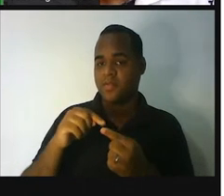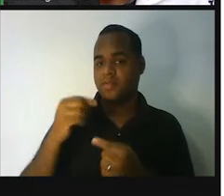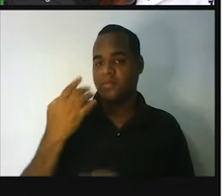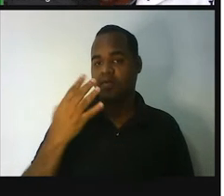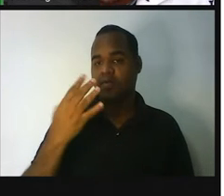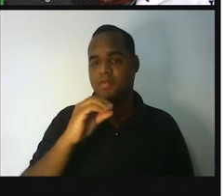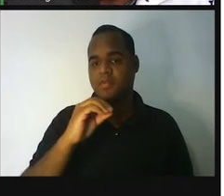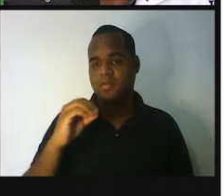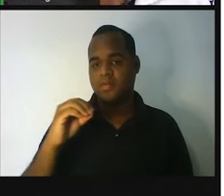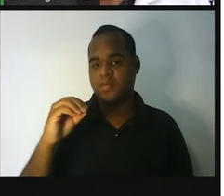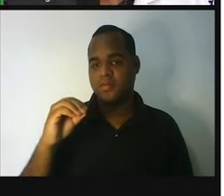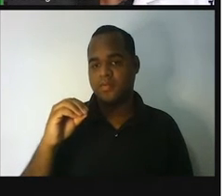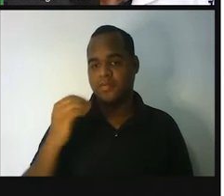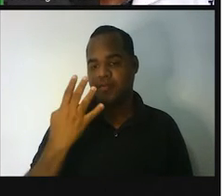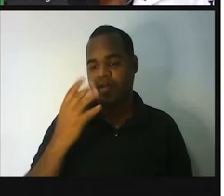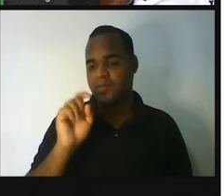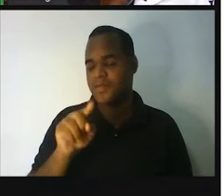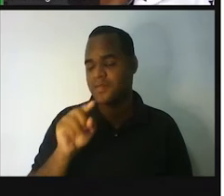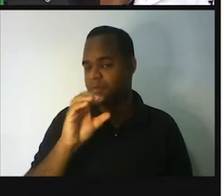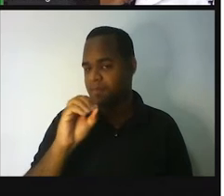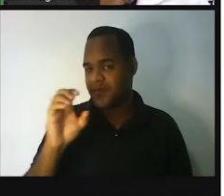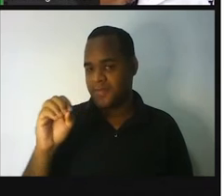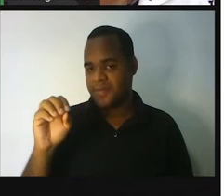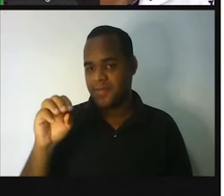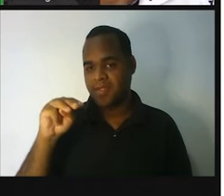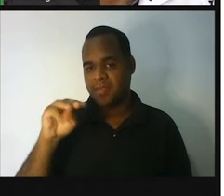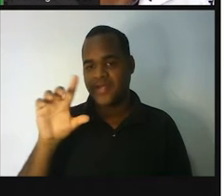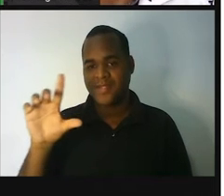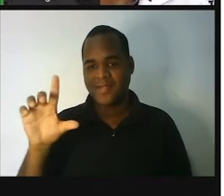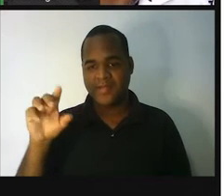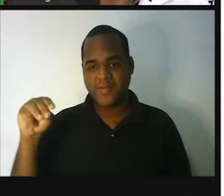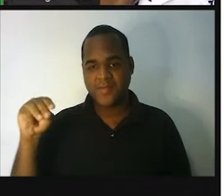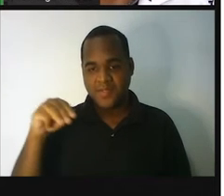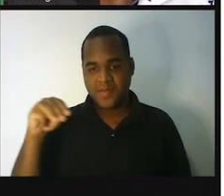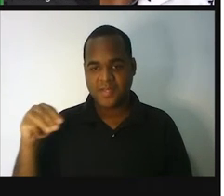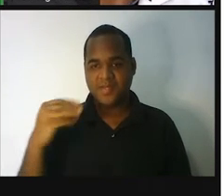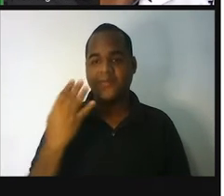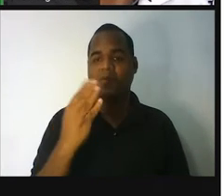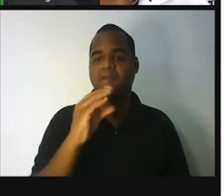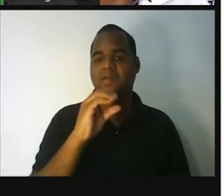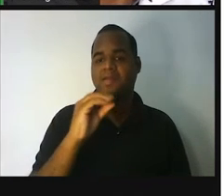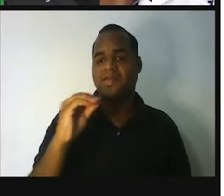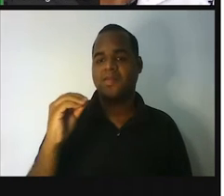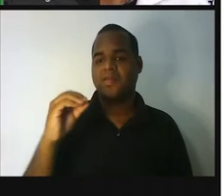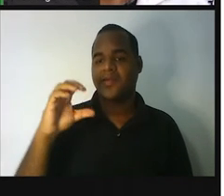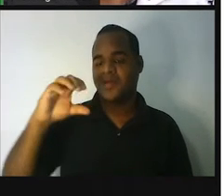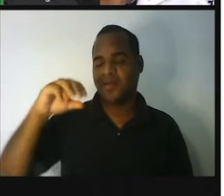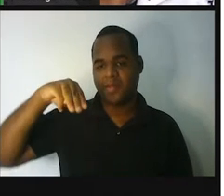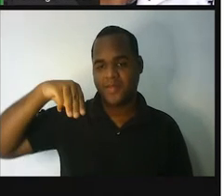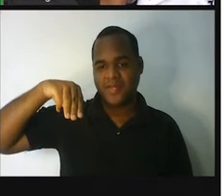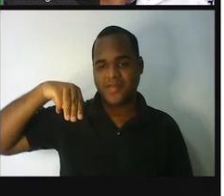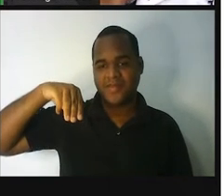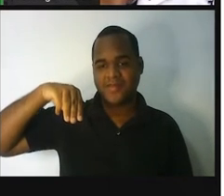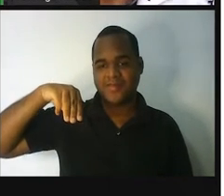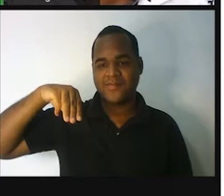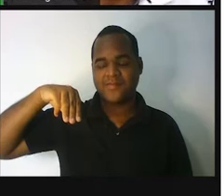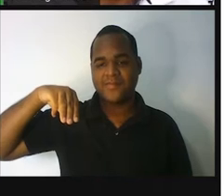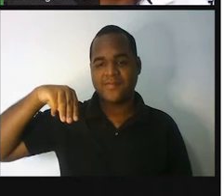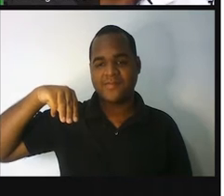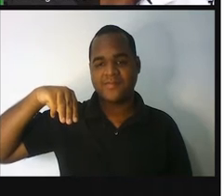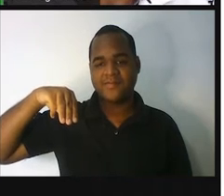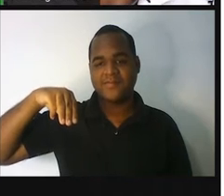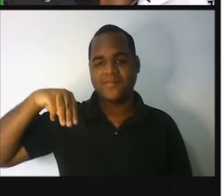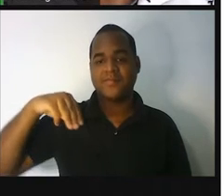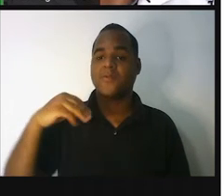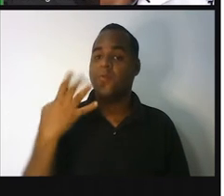livros a média de comprimento é o mesmo que 400 centímetro